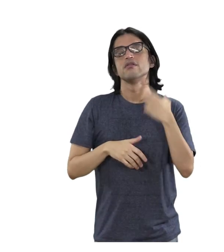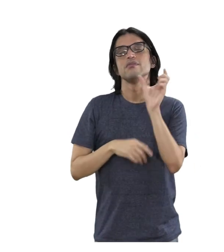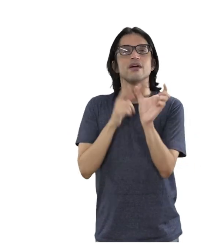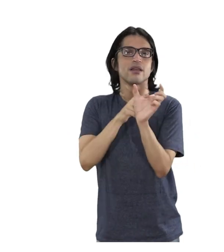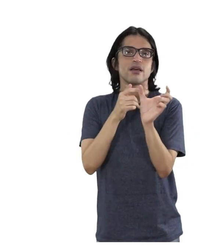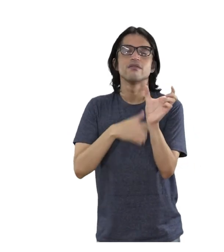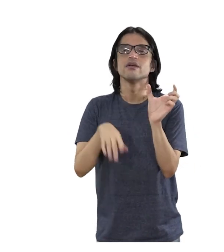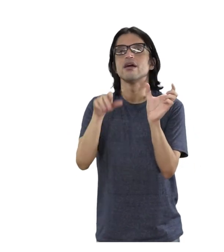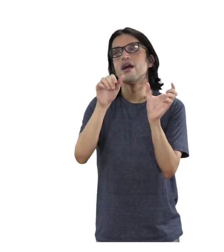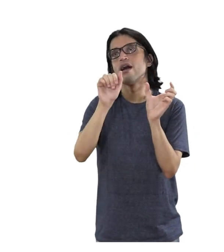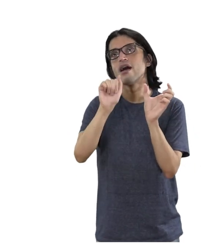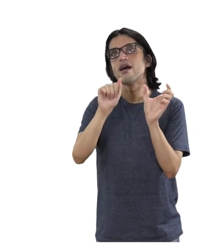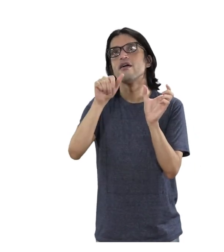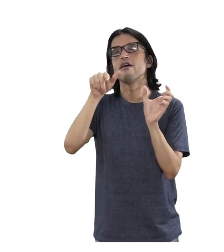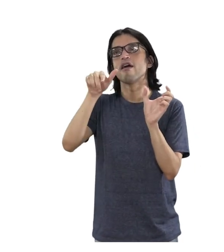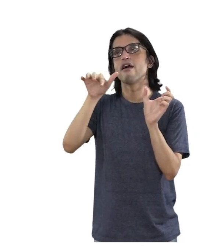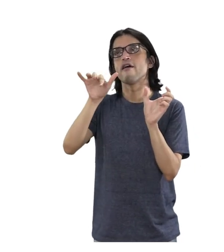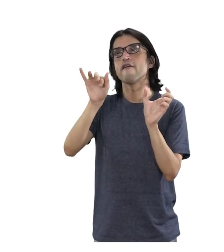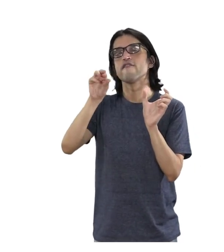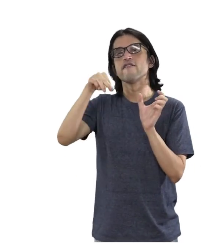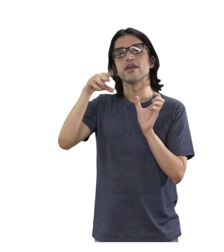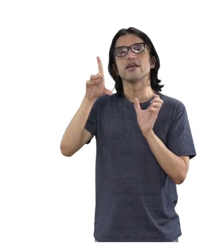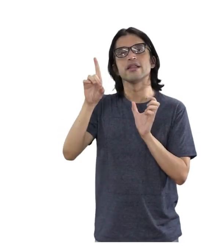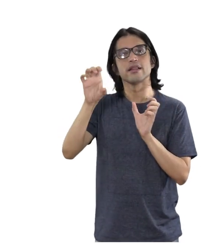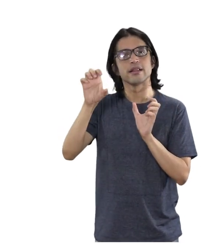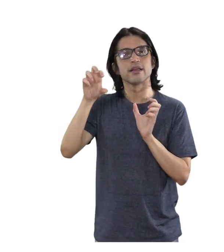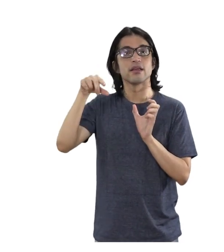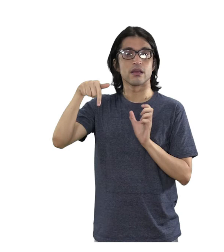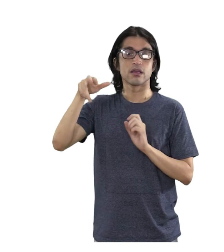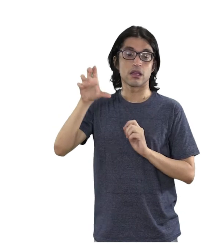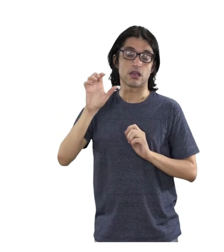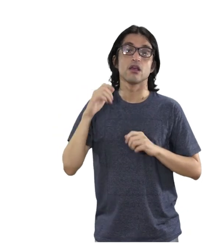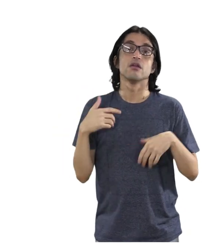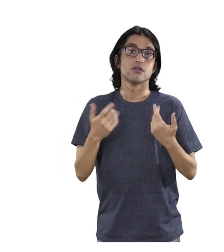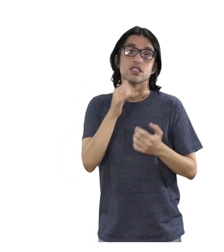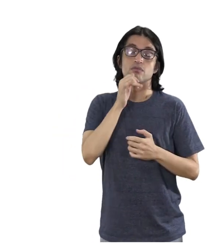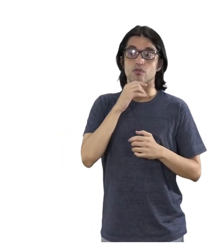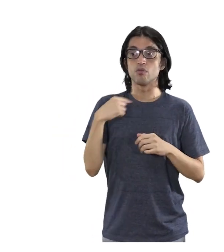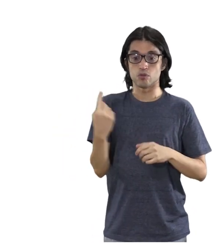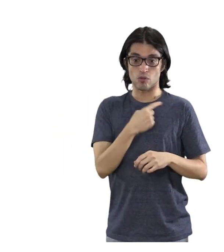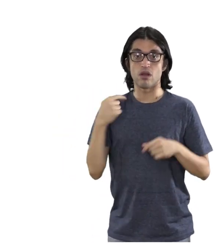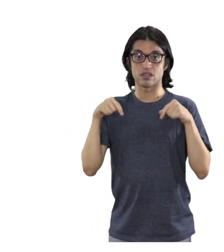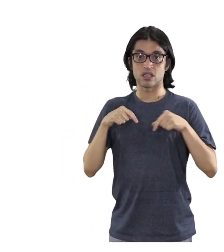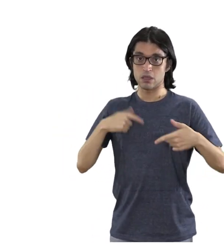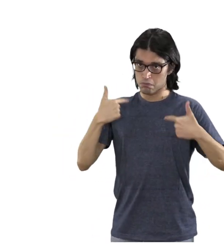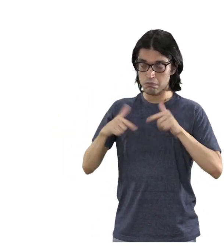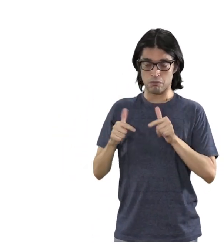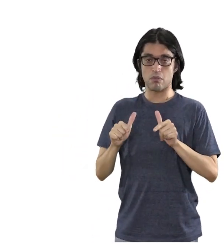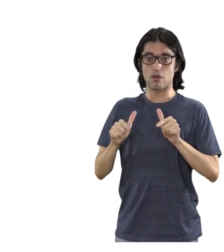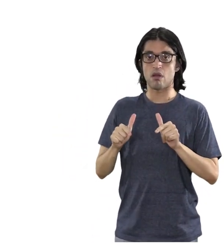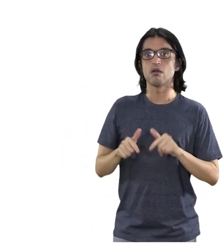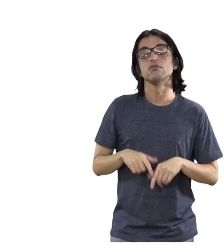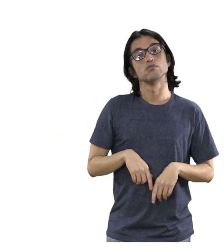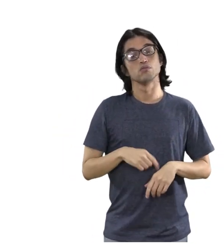elas: a fim de que, para que, por quê. Estamos aqui para trabalhar. Escolhemos fazer o